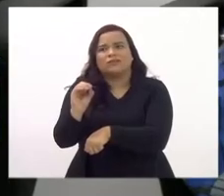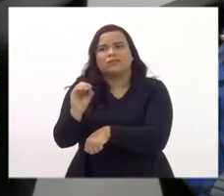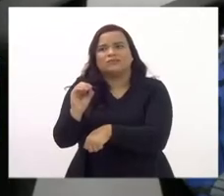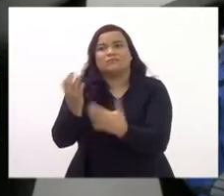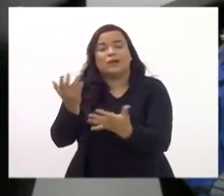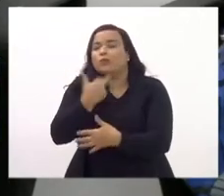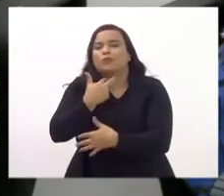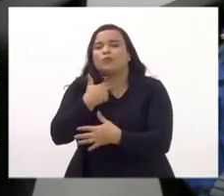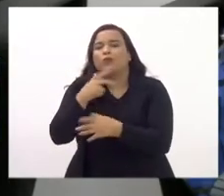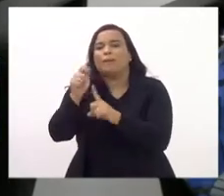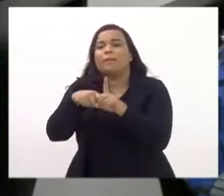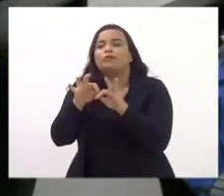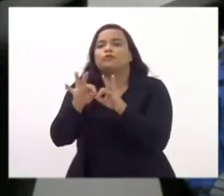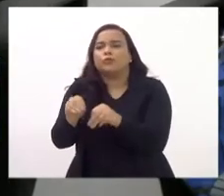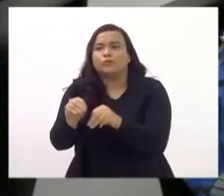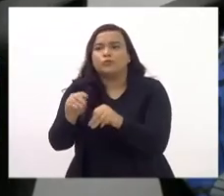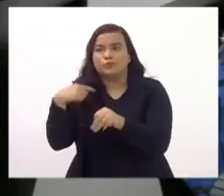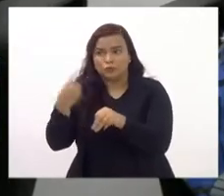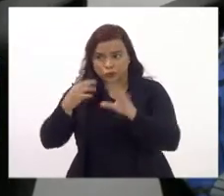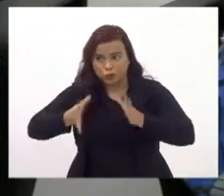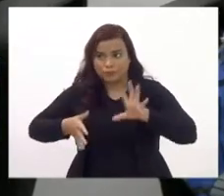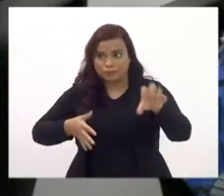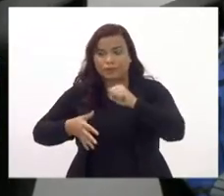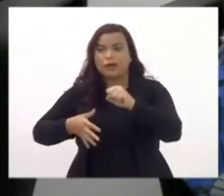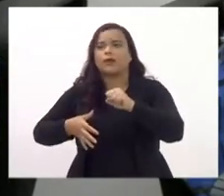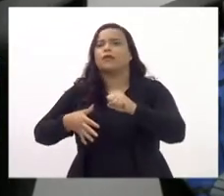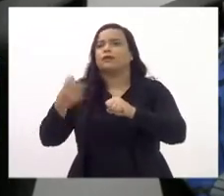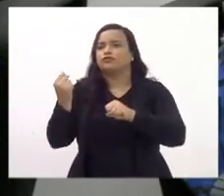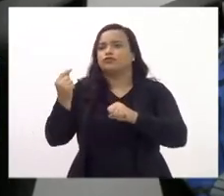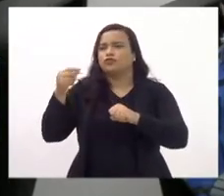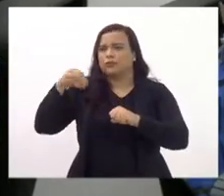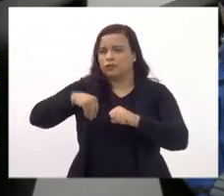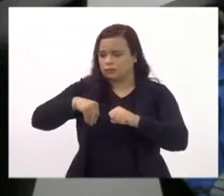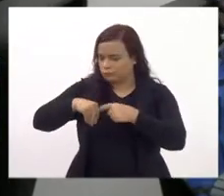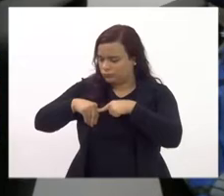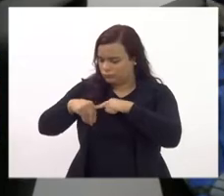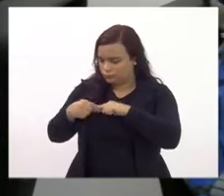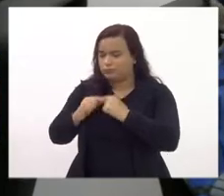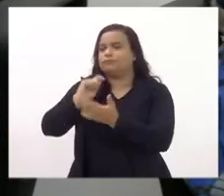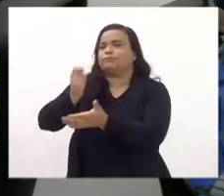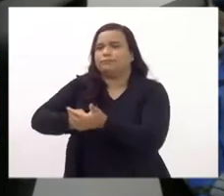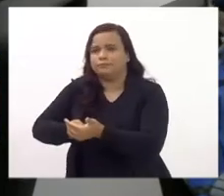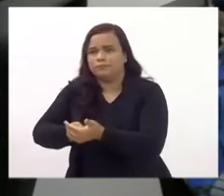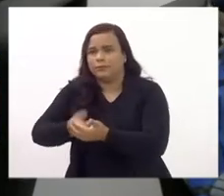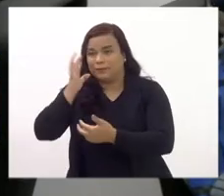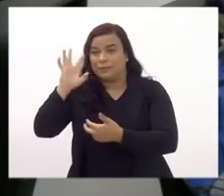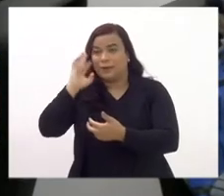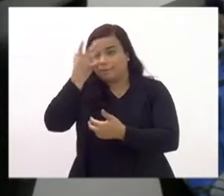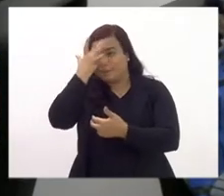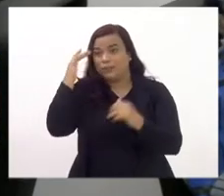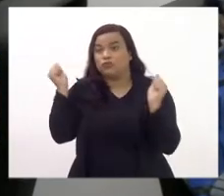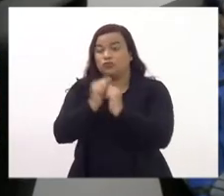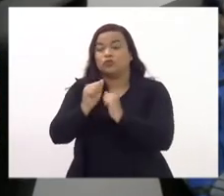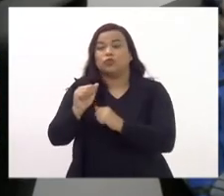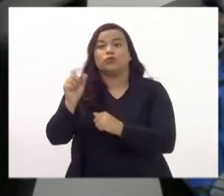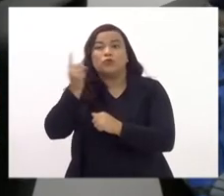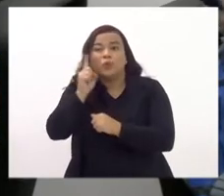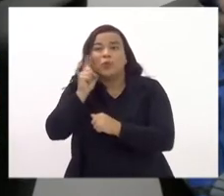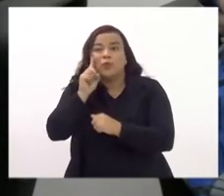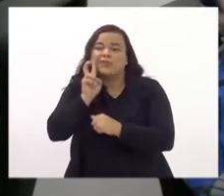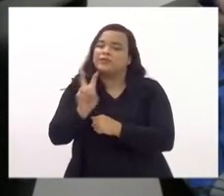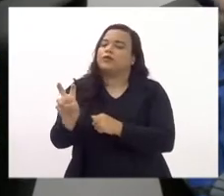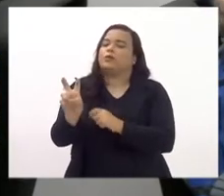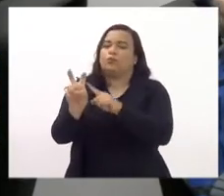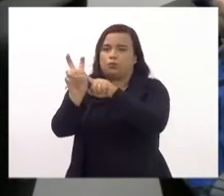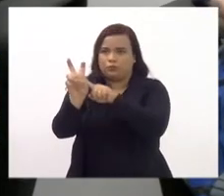curso integrado, a gente já tem que desembolsar, tirar dinheiro do próprio bolso. Imagina para alguém que está junto com a gente 5 dias da semana e sequer tem essas